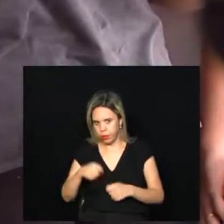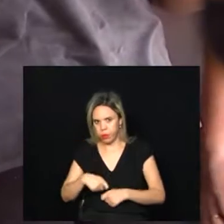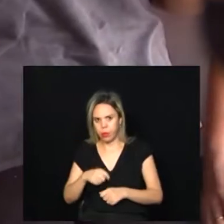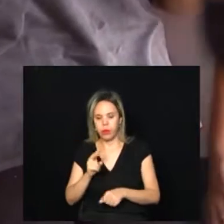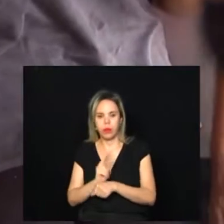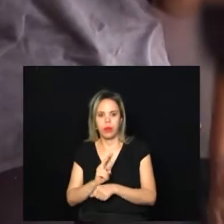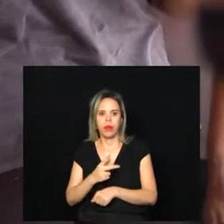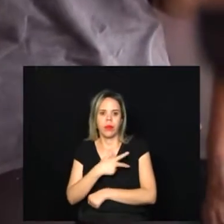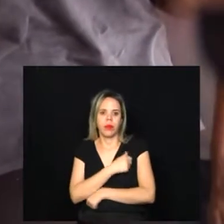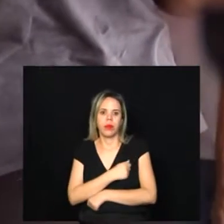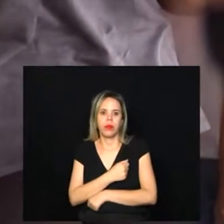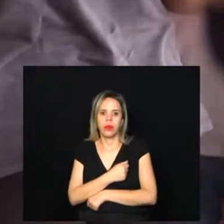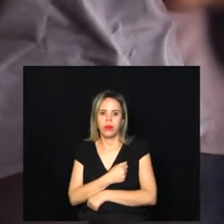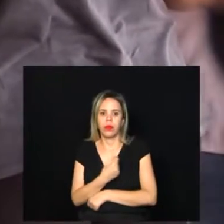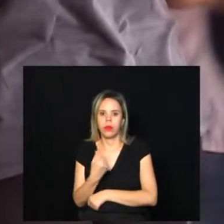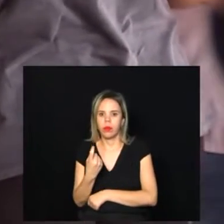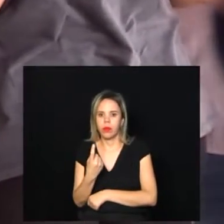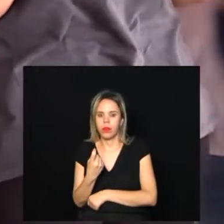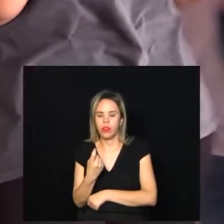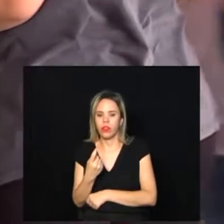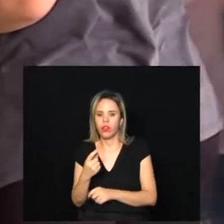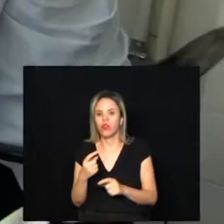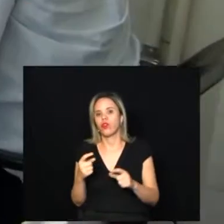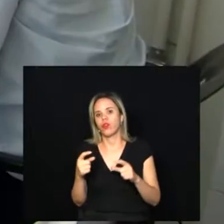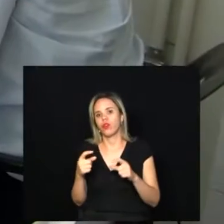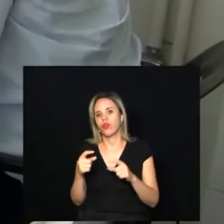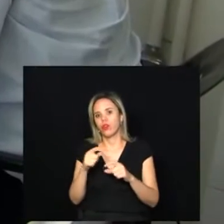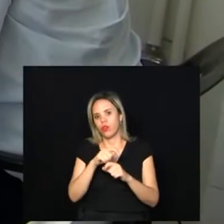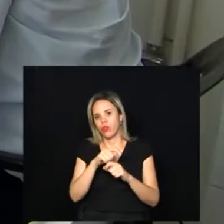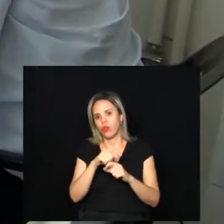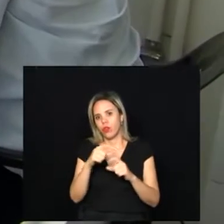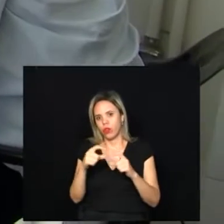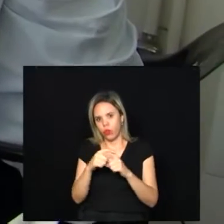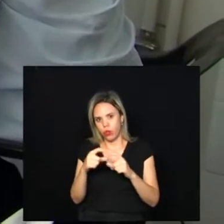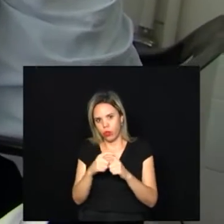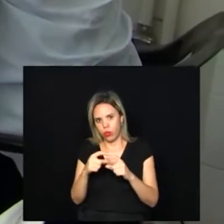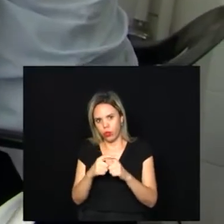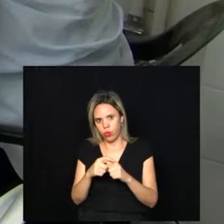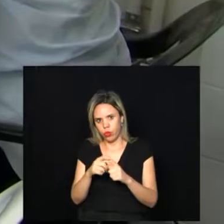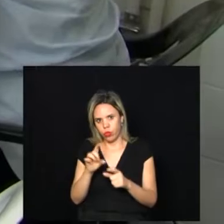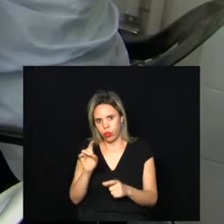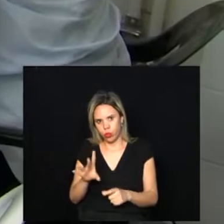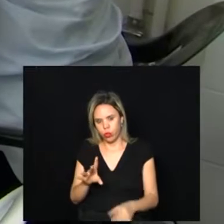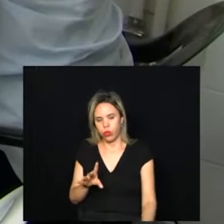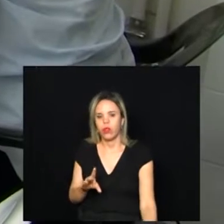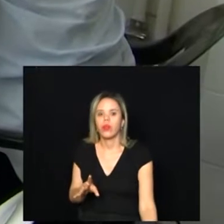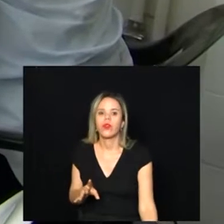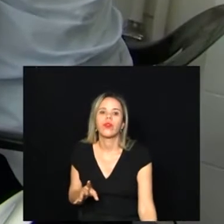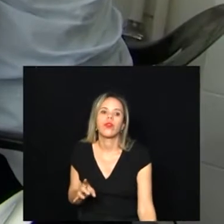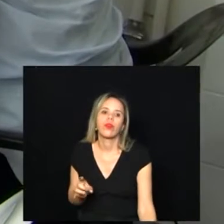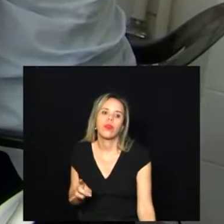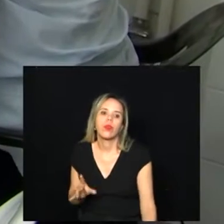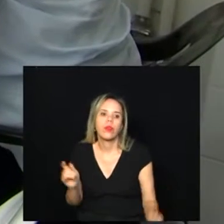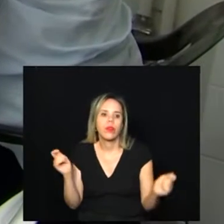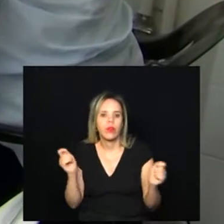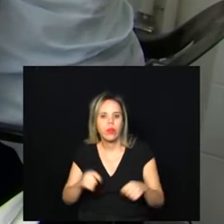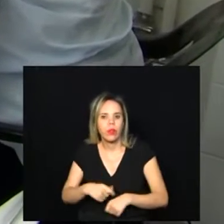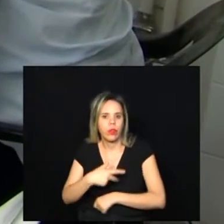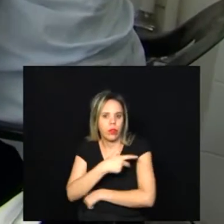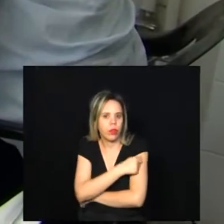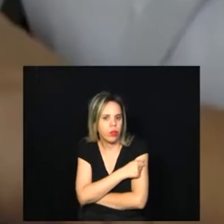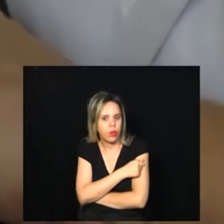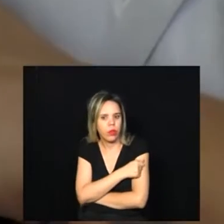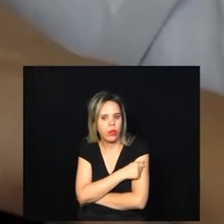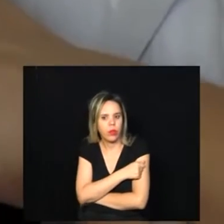imunizados apenas com a vacina da Pfizer? Por quê, Ana? Exatamente. É só a vacina da Pfizer que pode ser